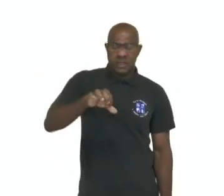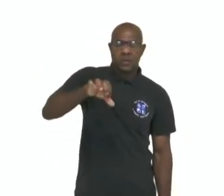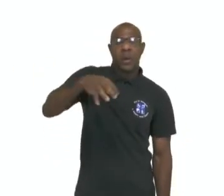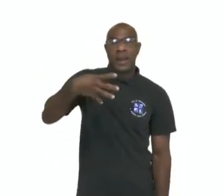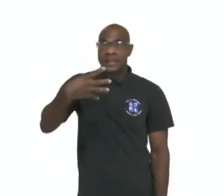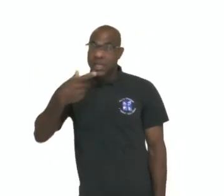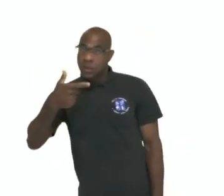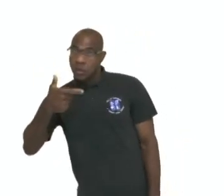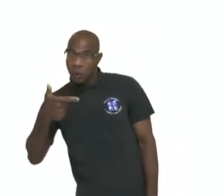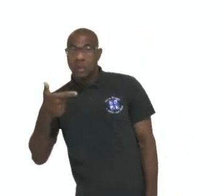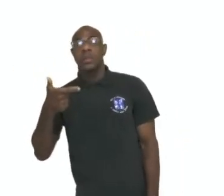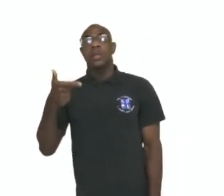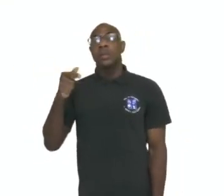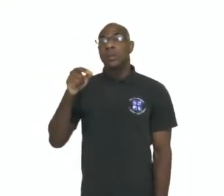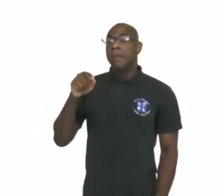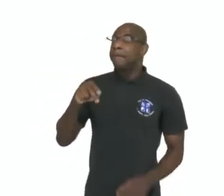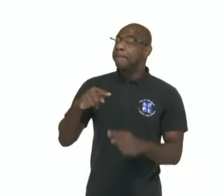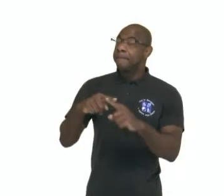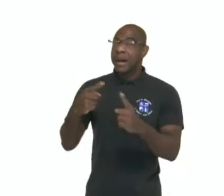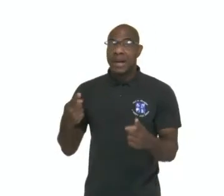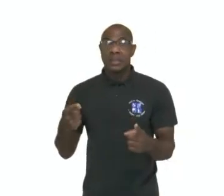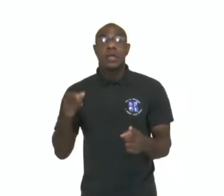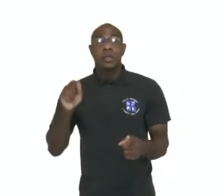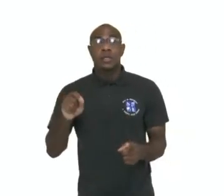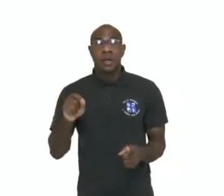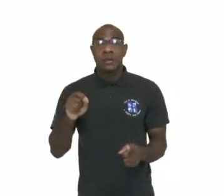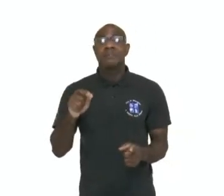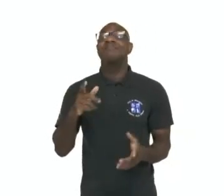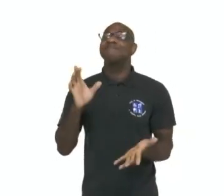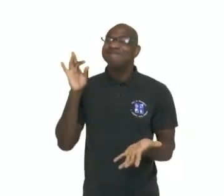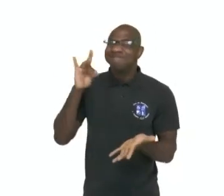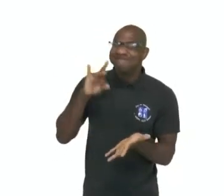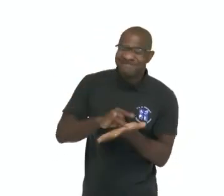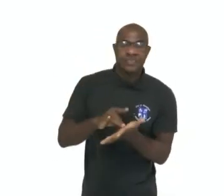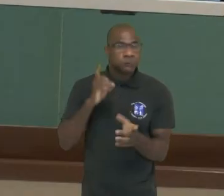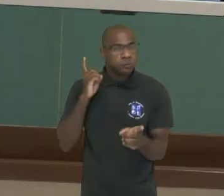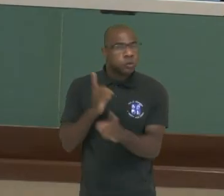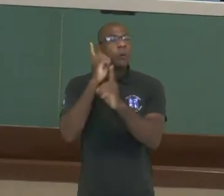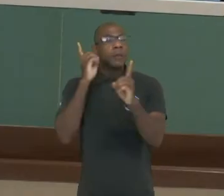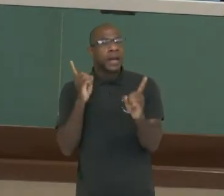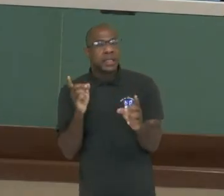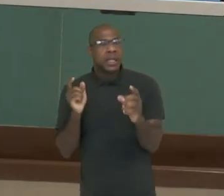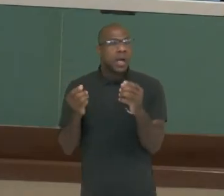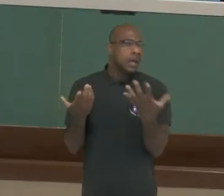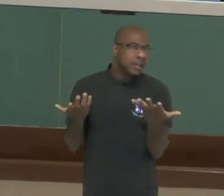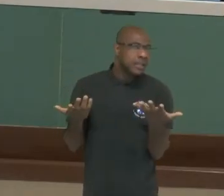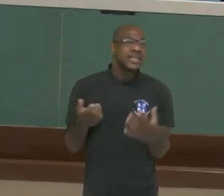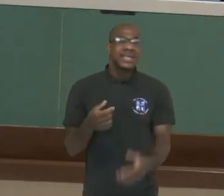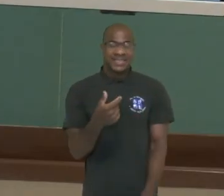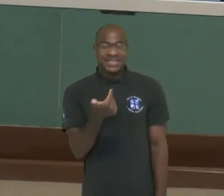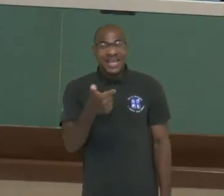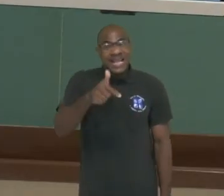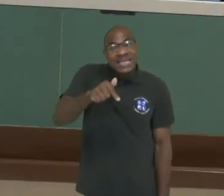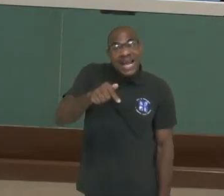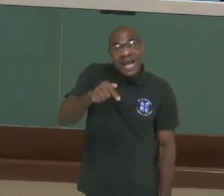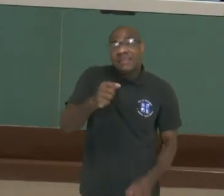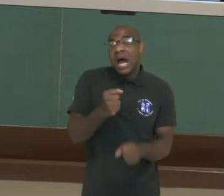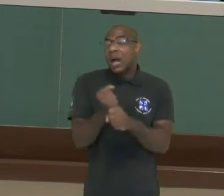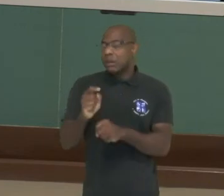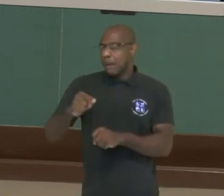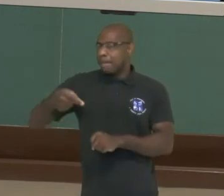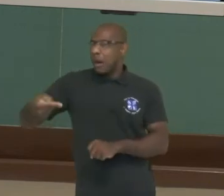1942. Porém, ela só foi realmente descoberta 17 anos